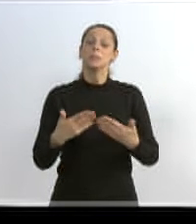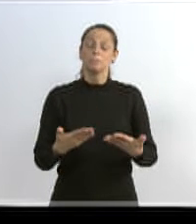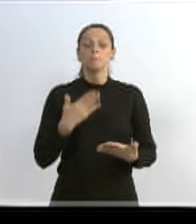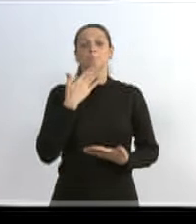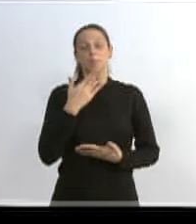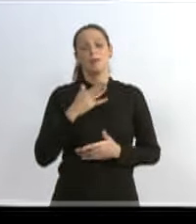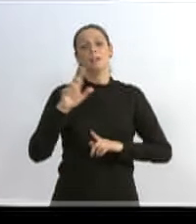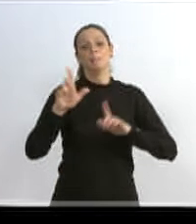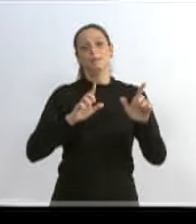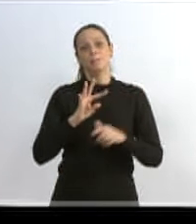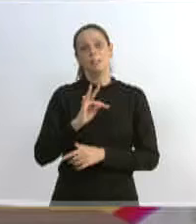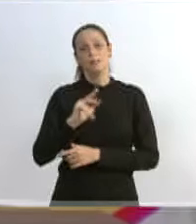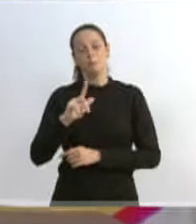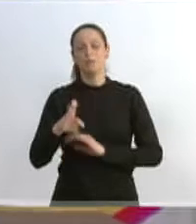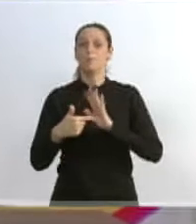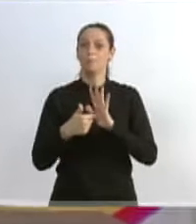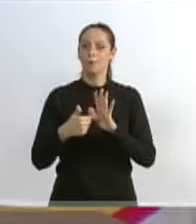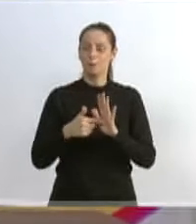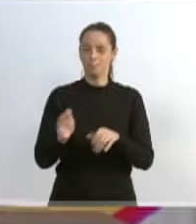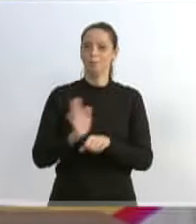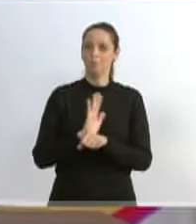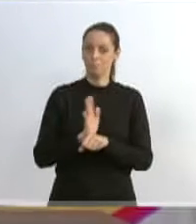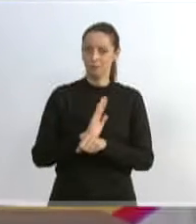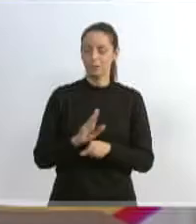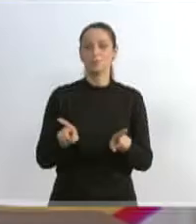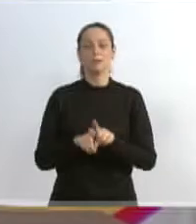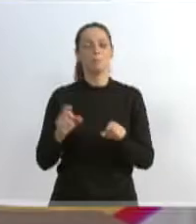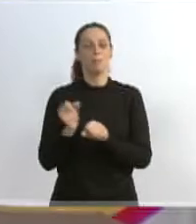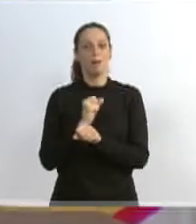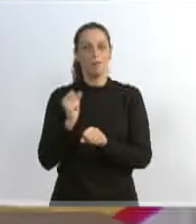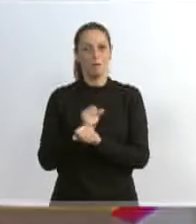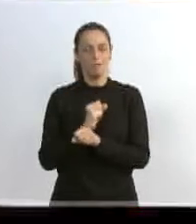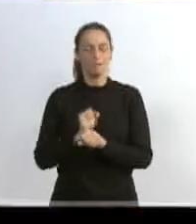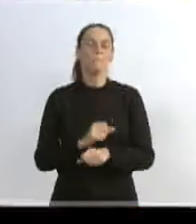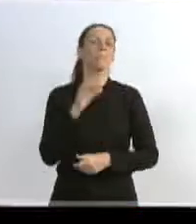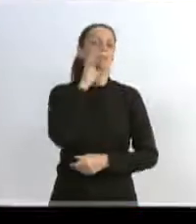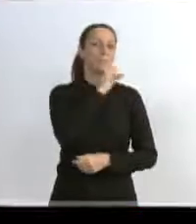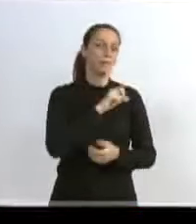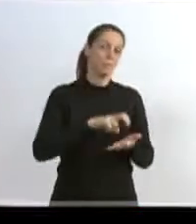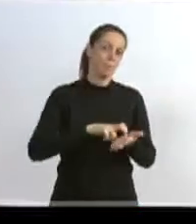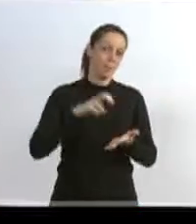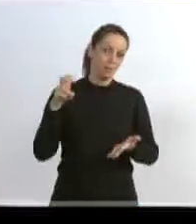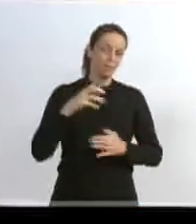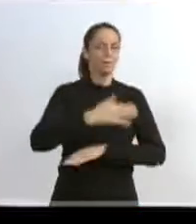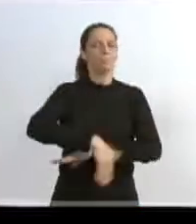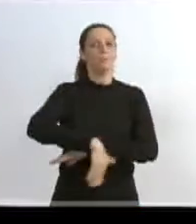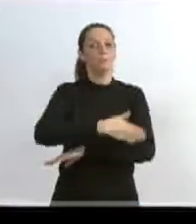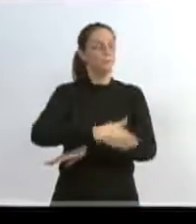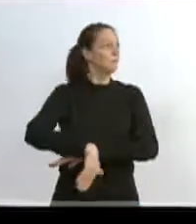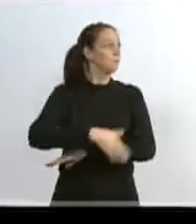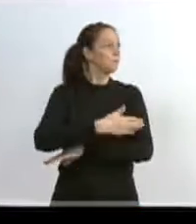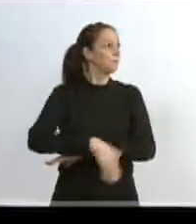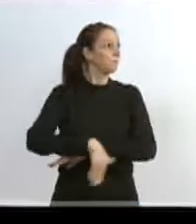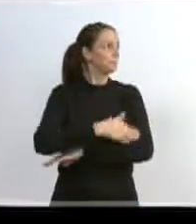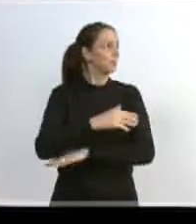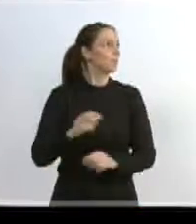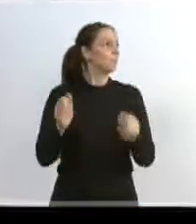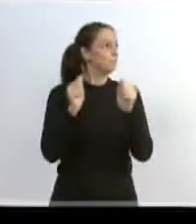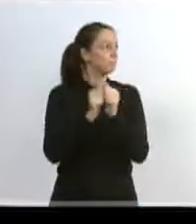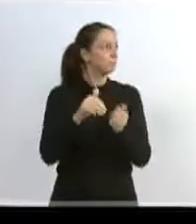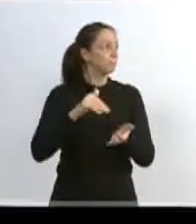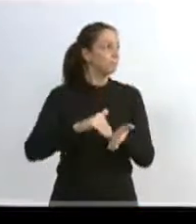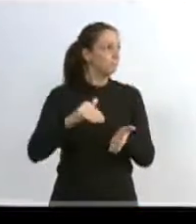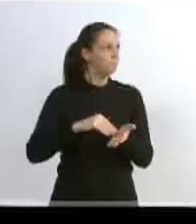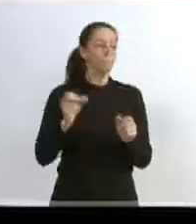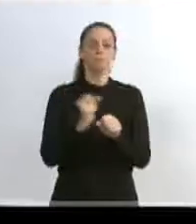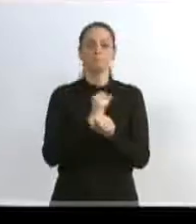da tv ela tem um vídeo em que a gente fez lá também a execução da obra estivemos no sábado pela manhã na rua juntamente com o secretário de obras